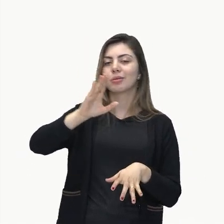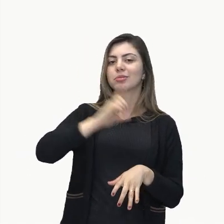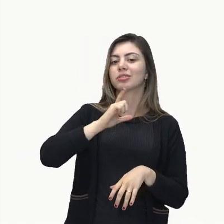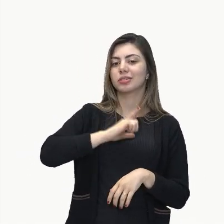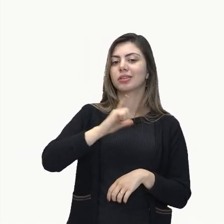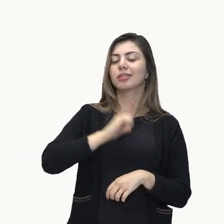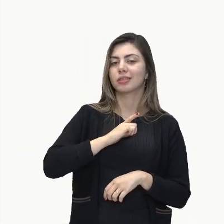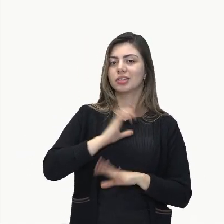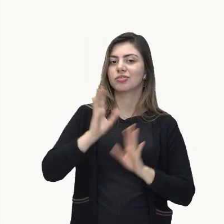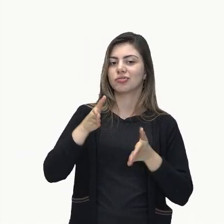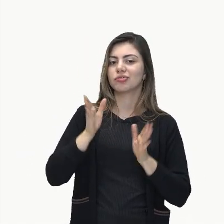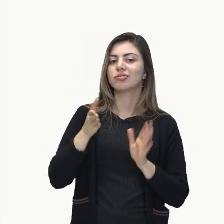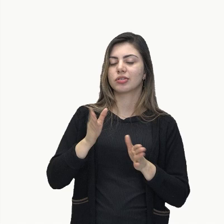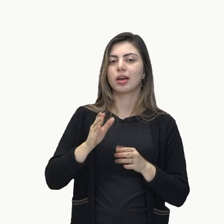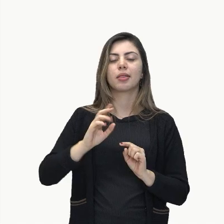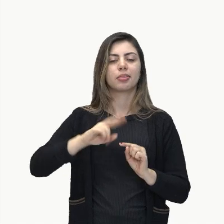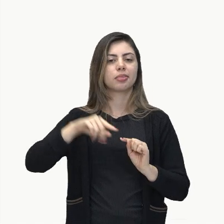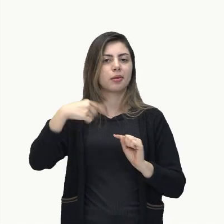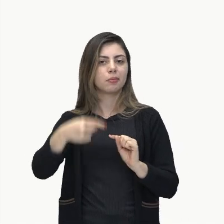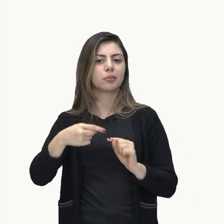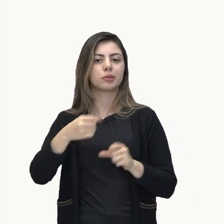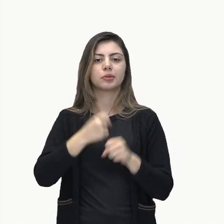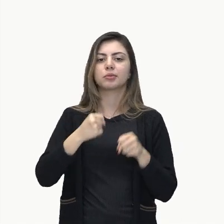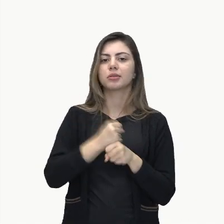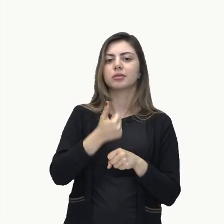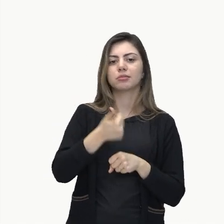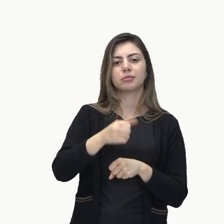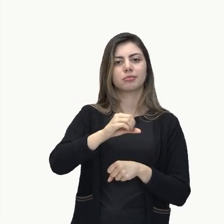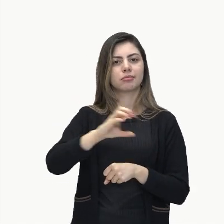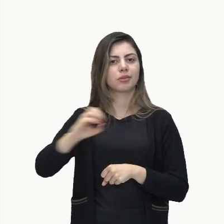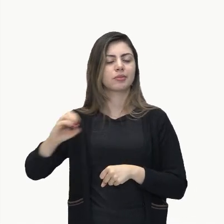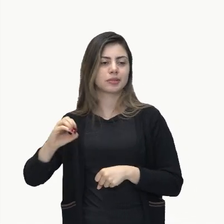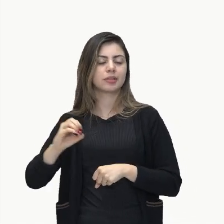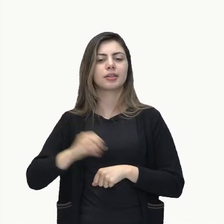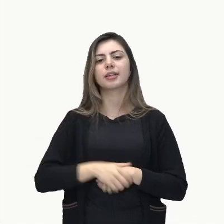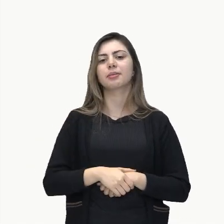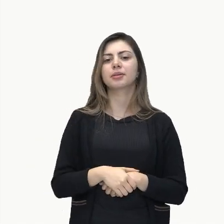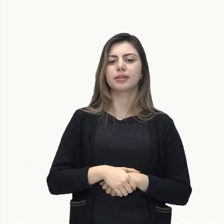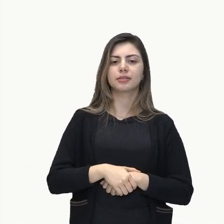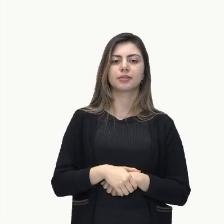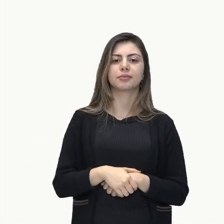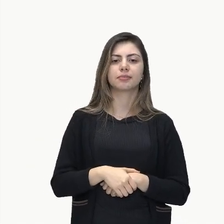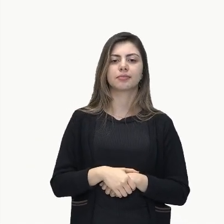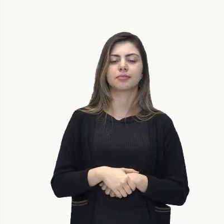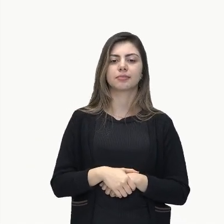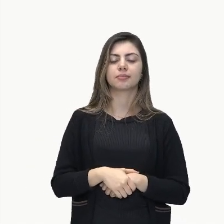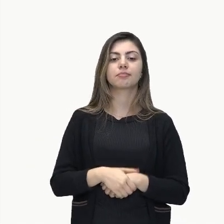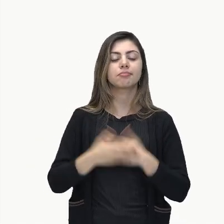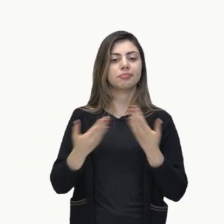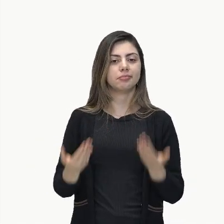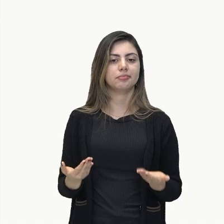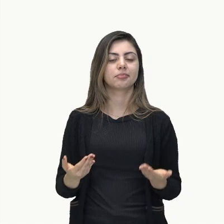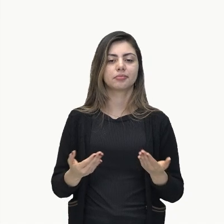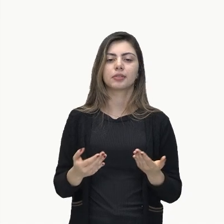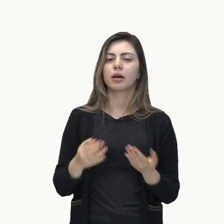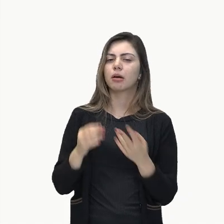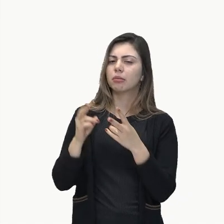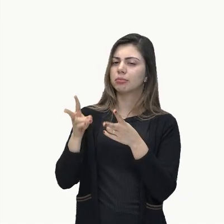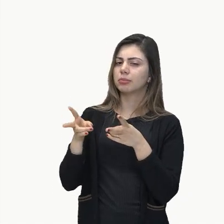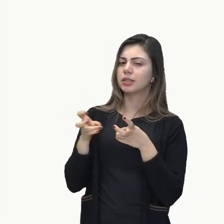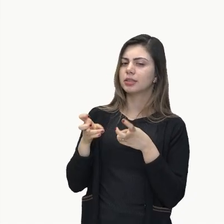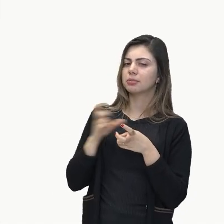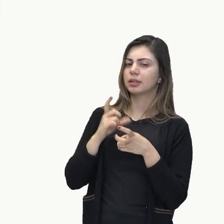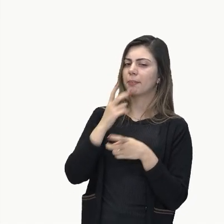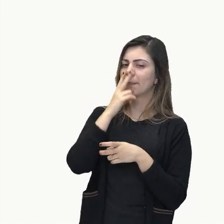aí após 1900, os anos 1900, não é isso? Essas setas que você